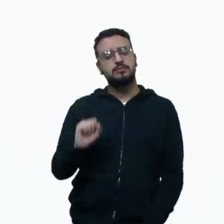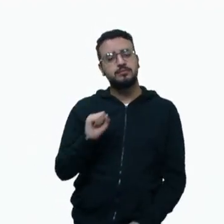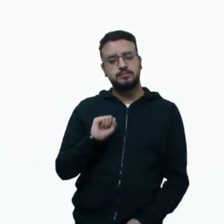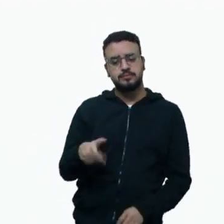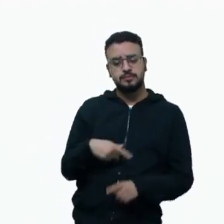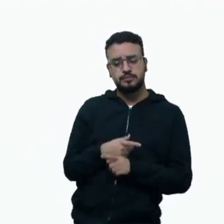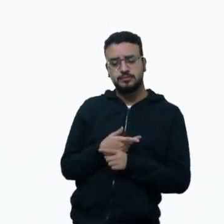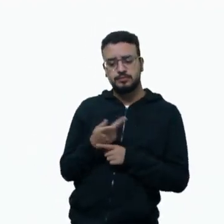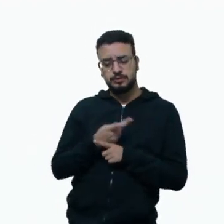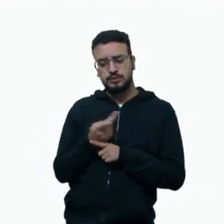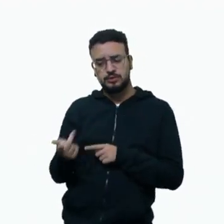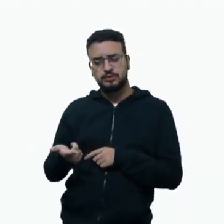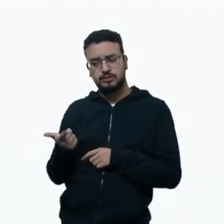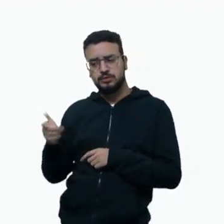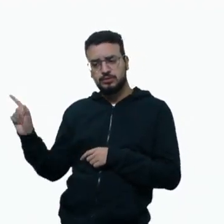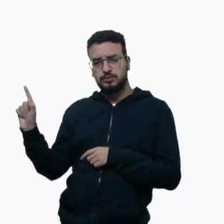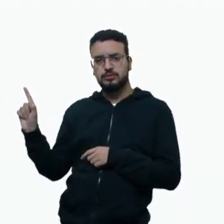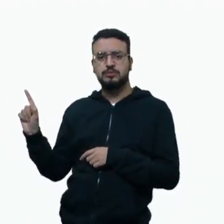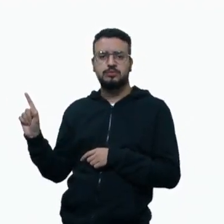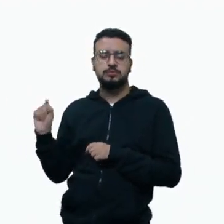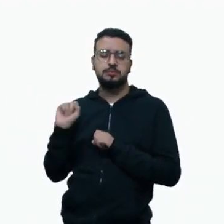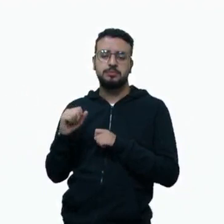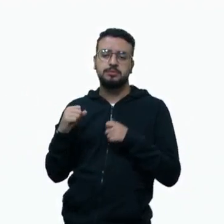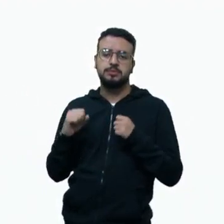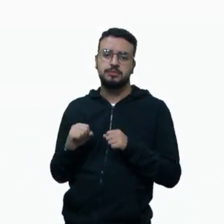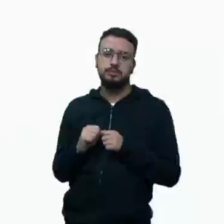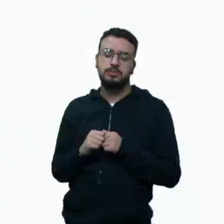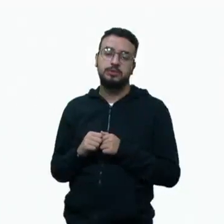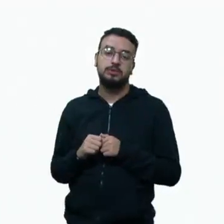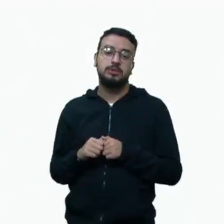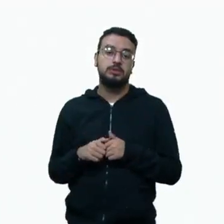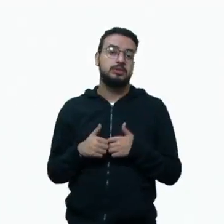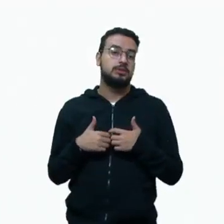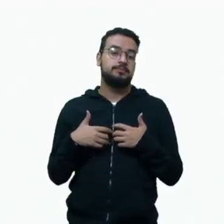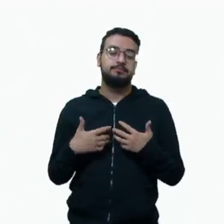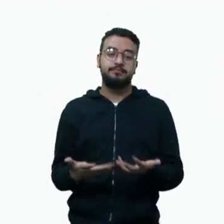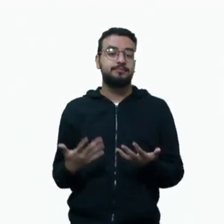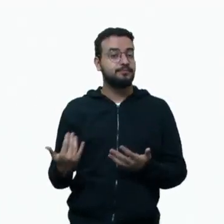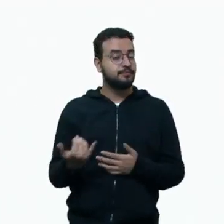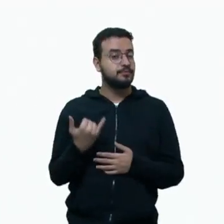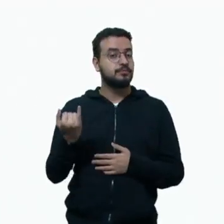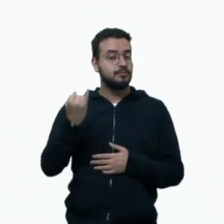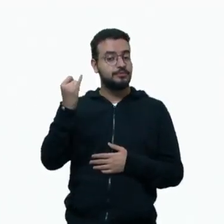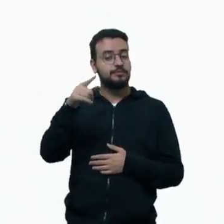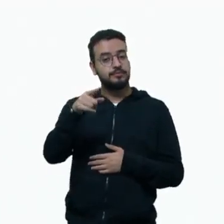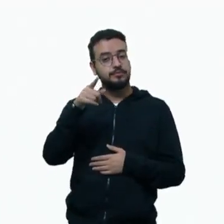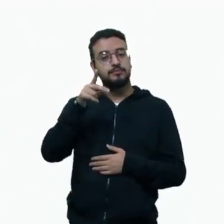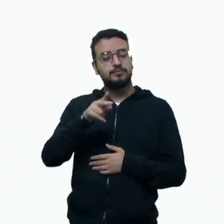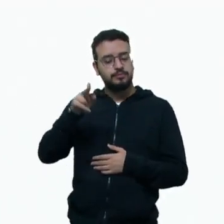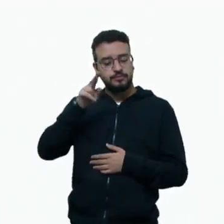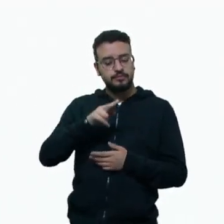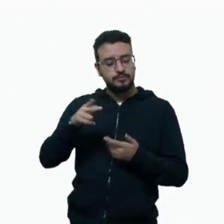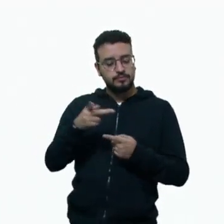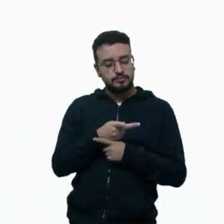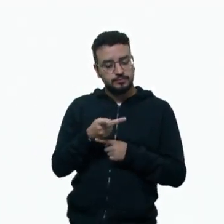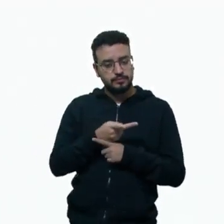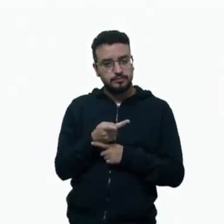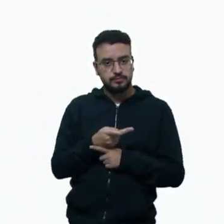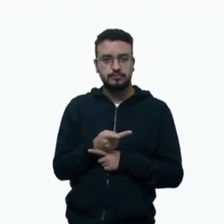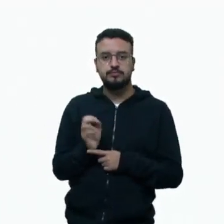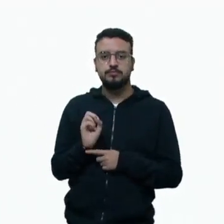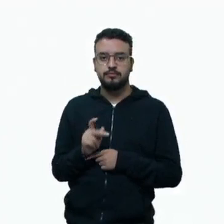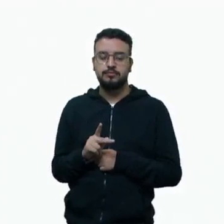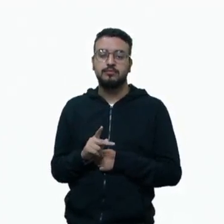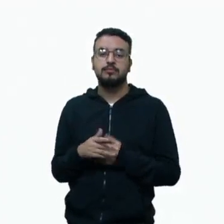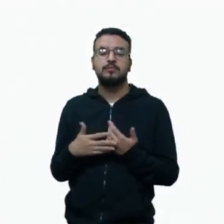ler alguns textos que passam para vocês. Gente, é importante que você procure mais em outros lugares.